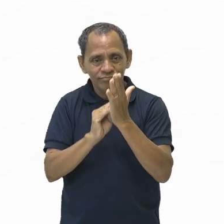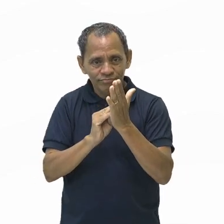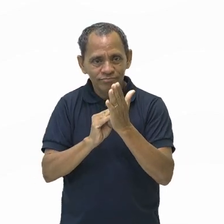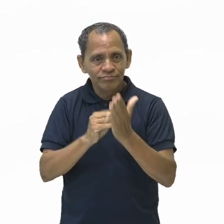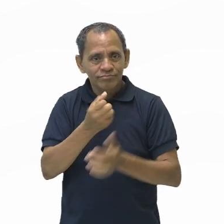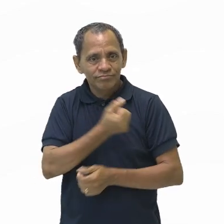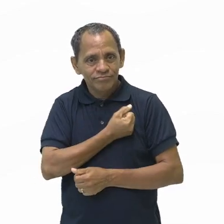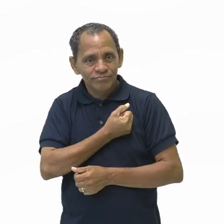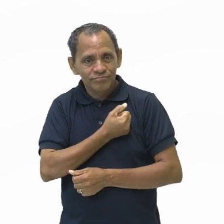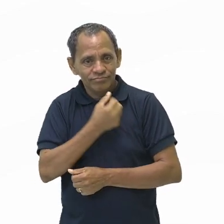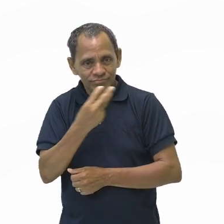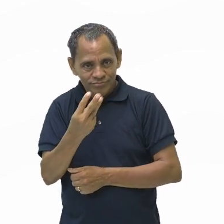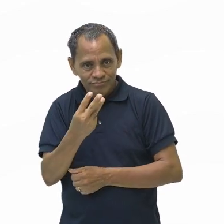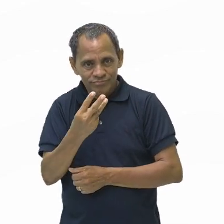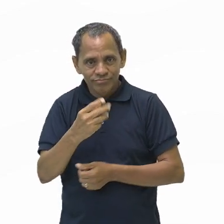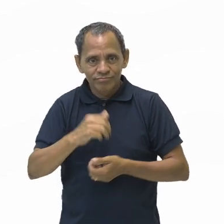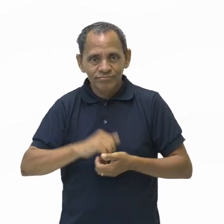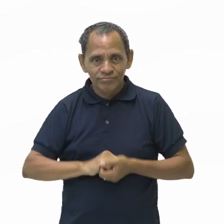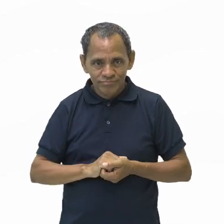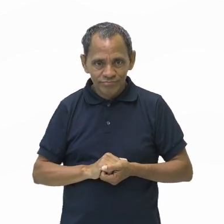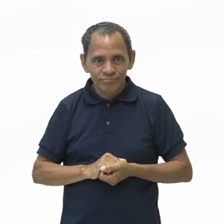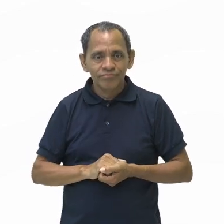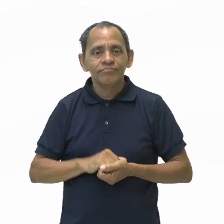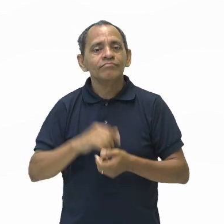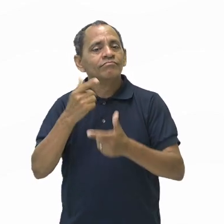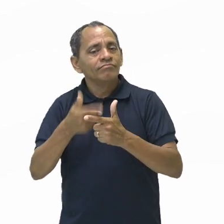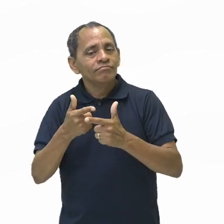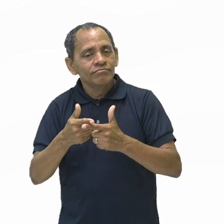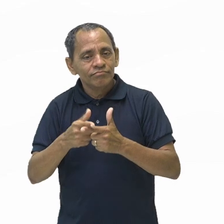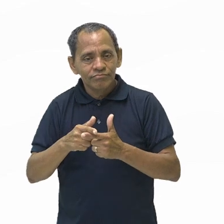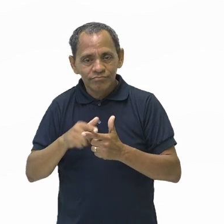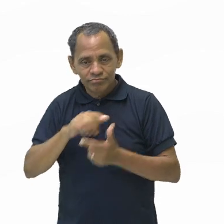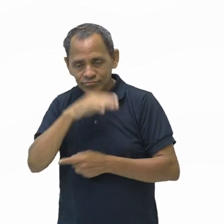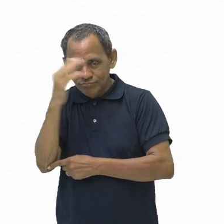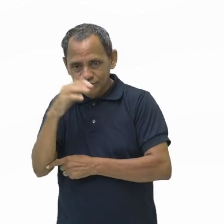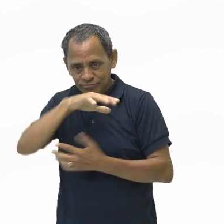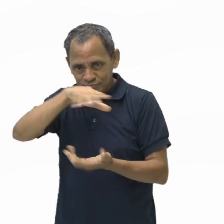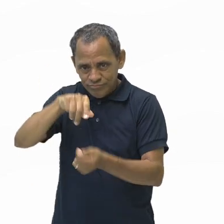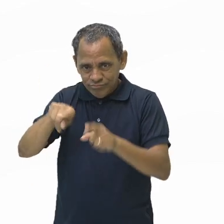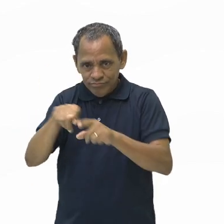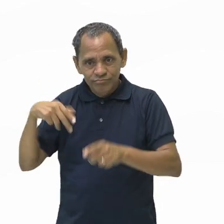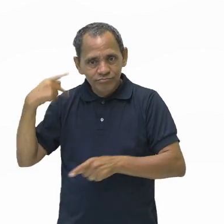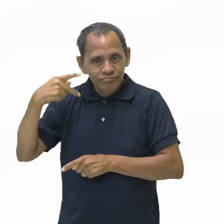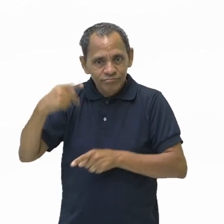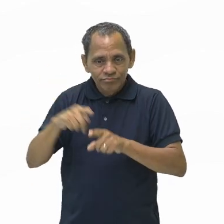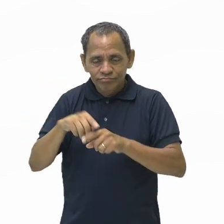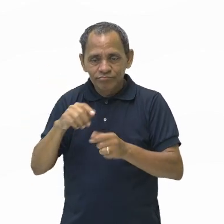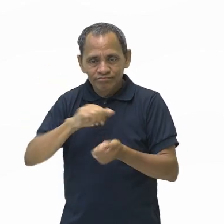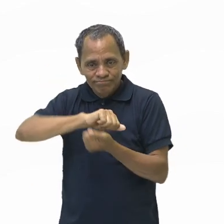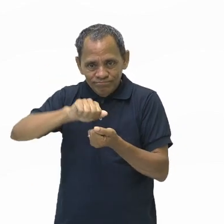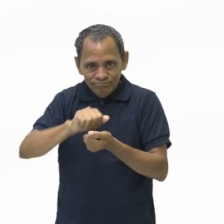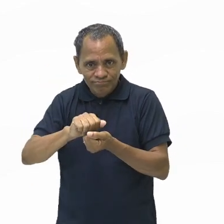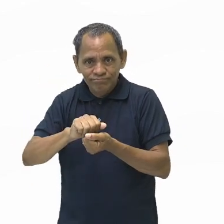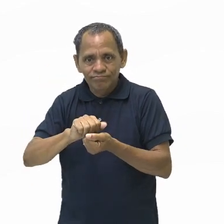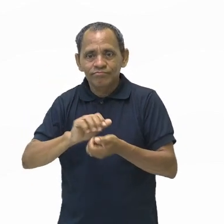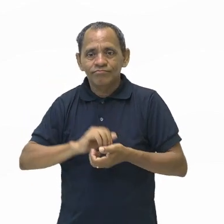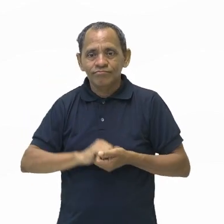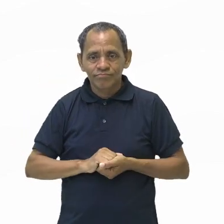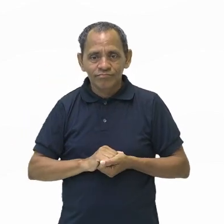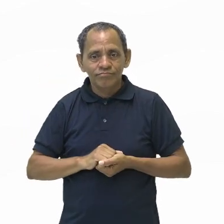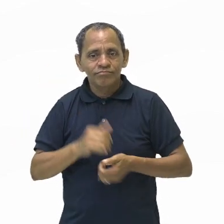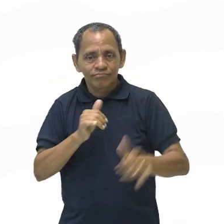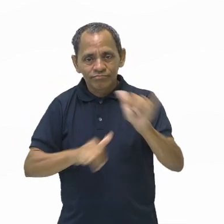aula 3, Problemas ambientais mundiais e políticas ambientais para a sustentabilidade.